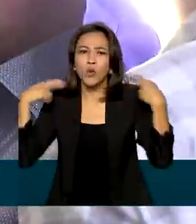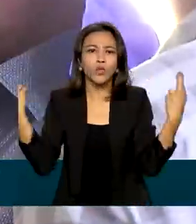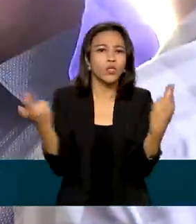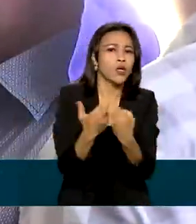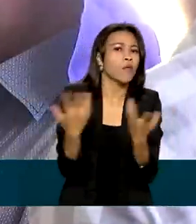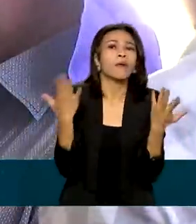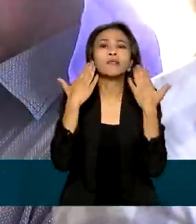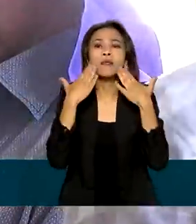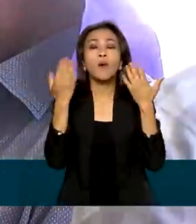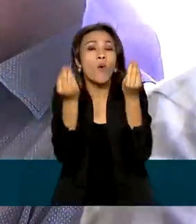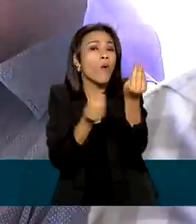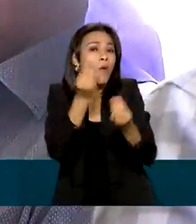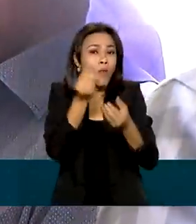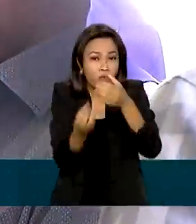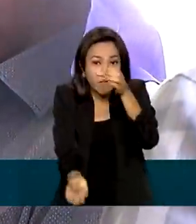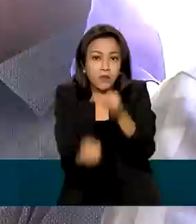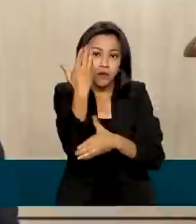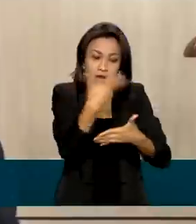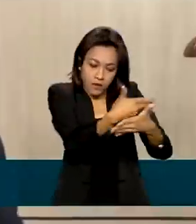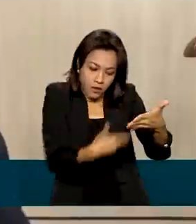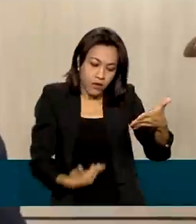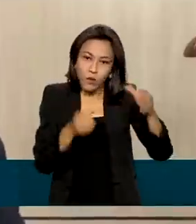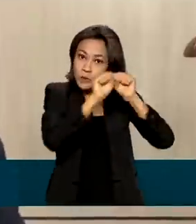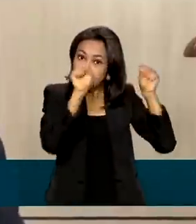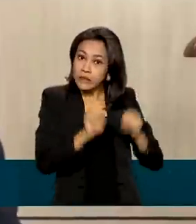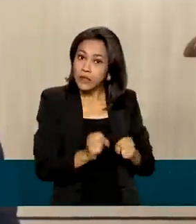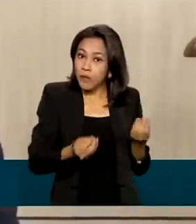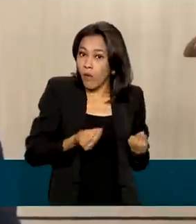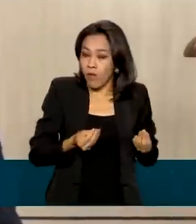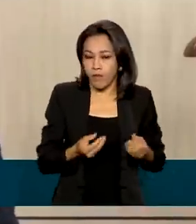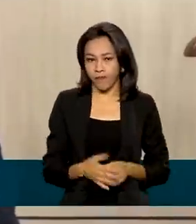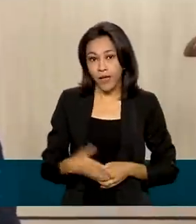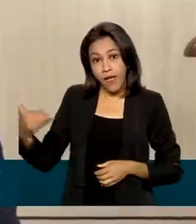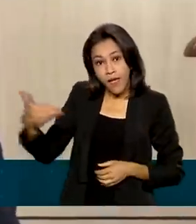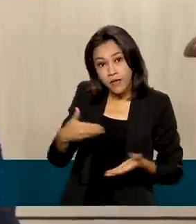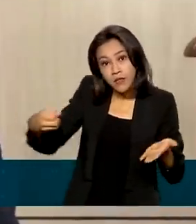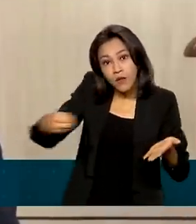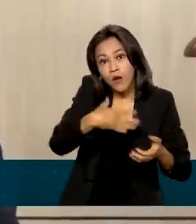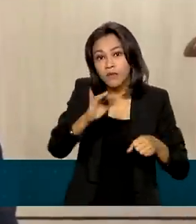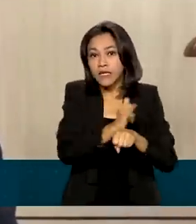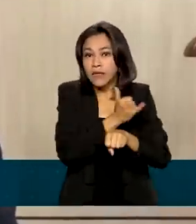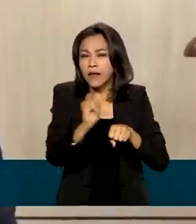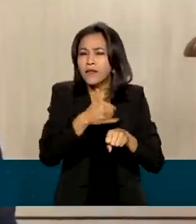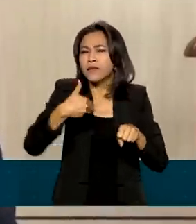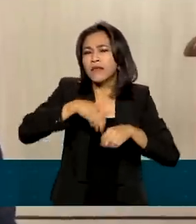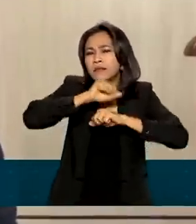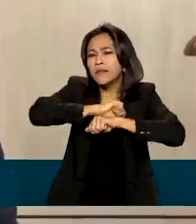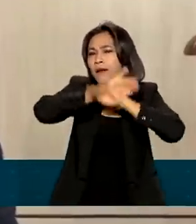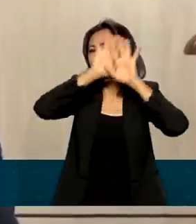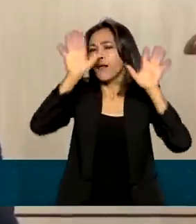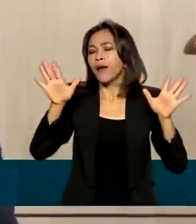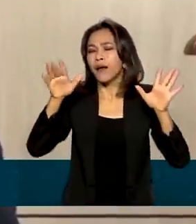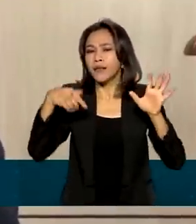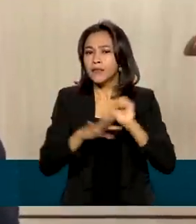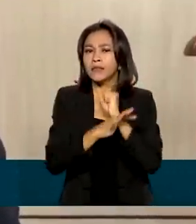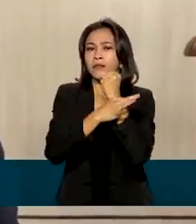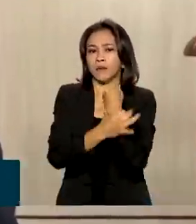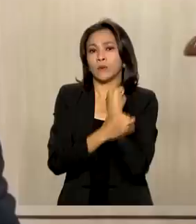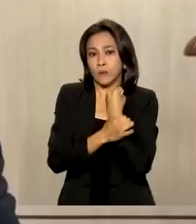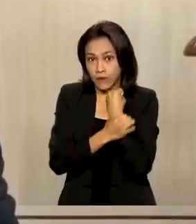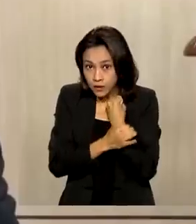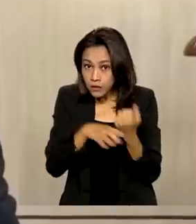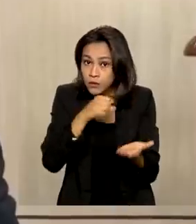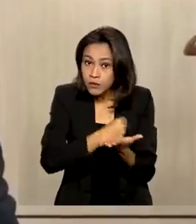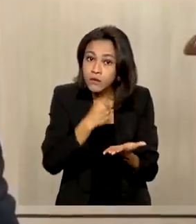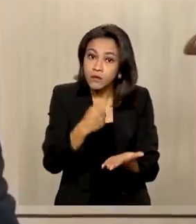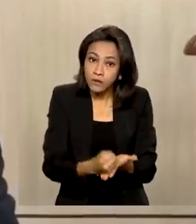é a implantação do sistema. Essa nova ferramenta trará mais transparência e segurança jurídica, pois permitirá